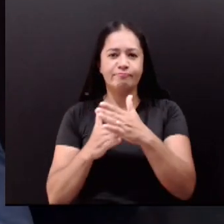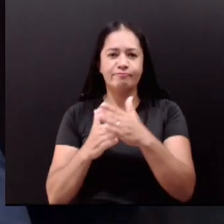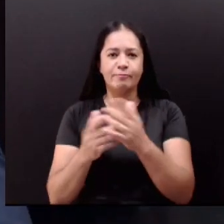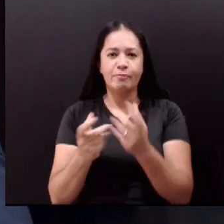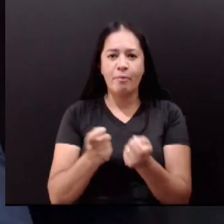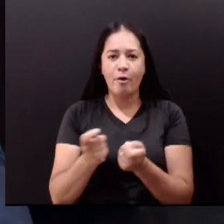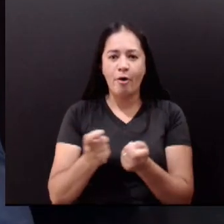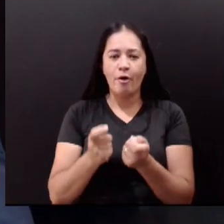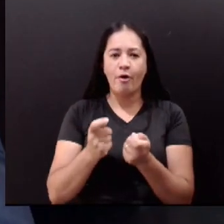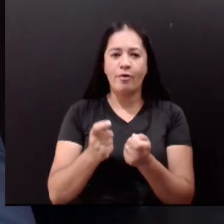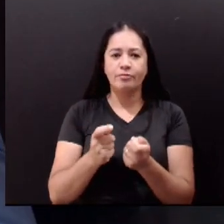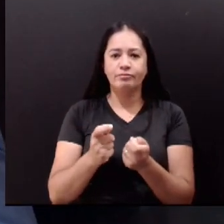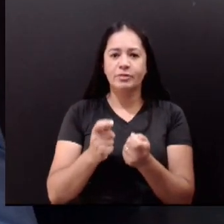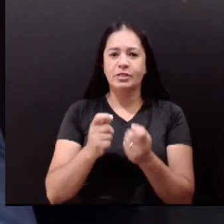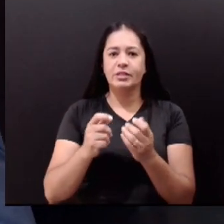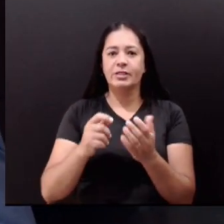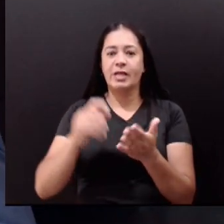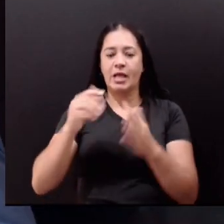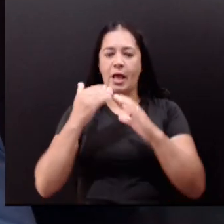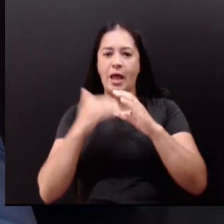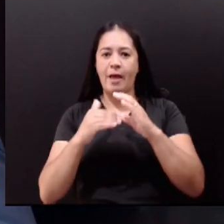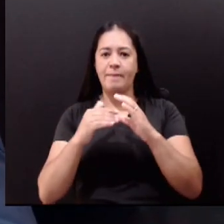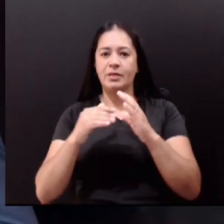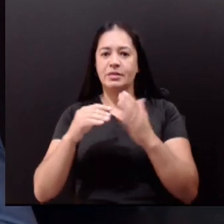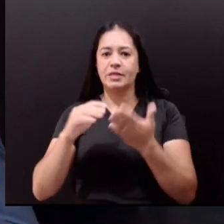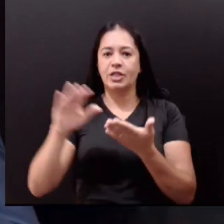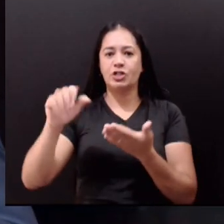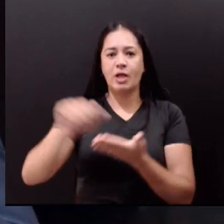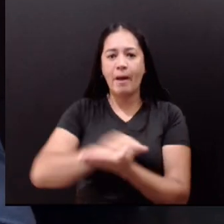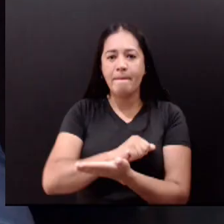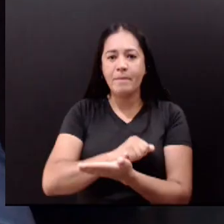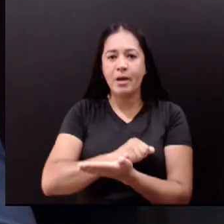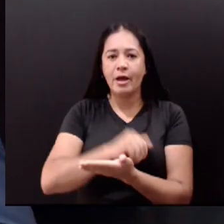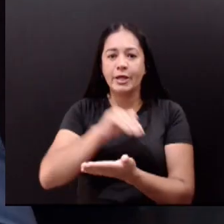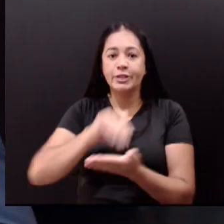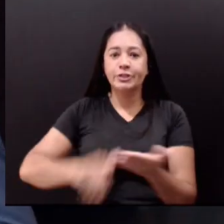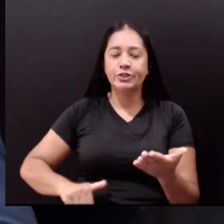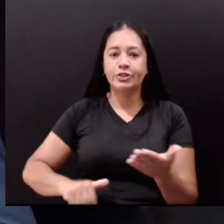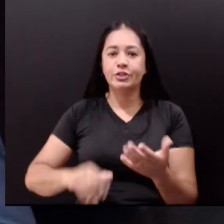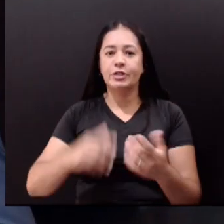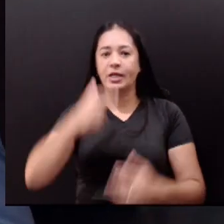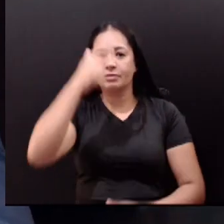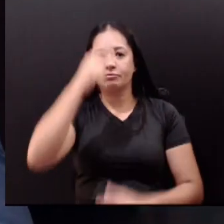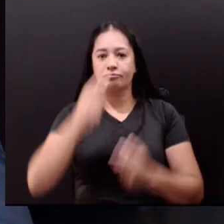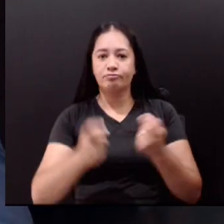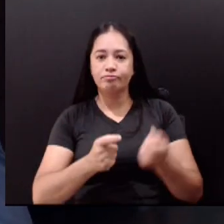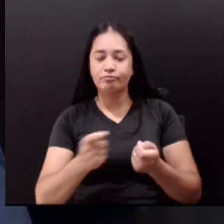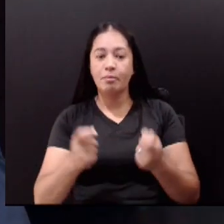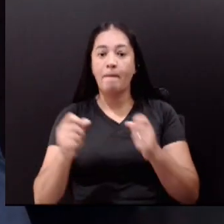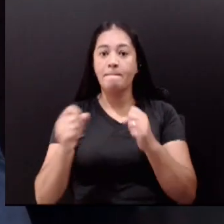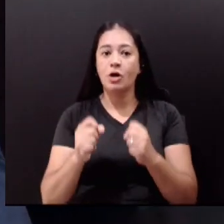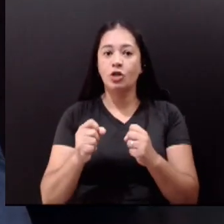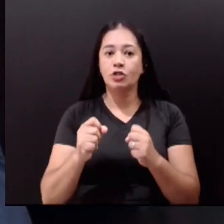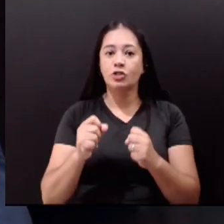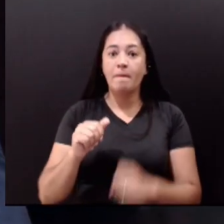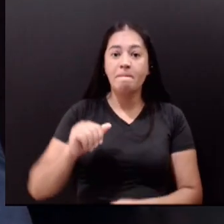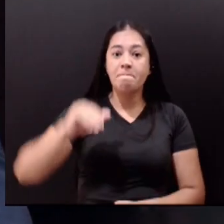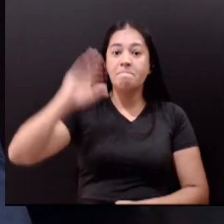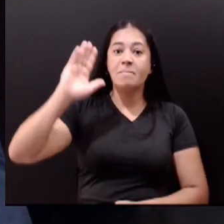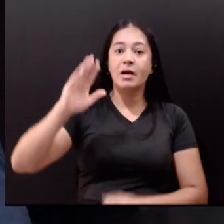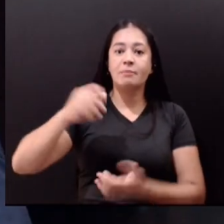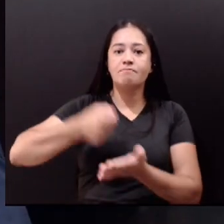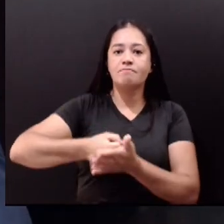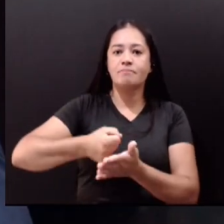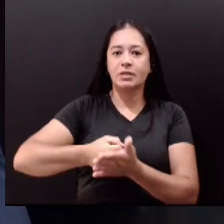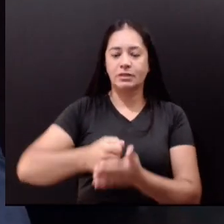mensagem, apagar as fotos, né? Esses administradores podem vir a ser mais duramente penalizados.